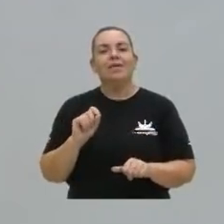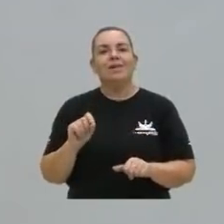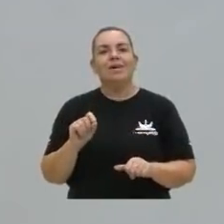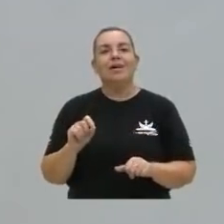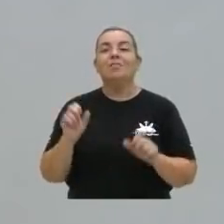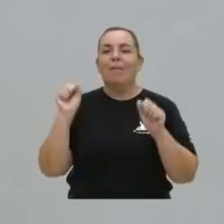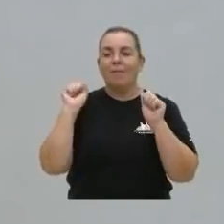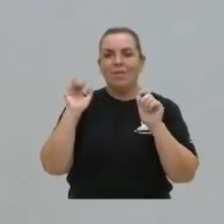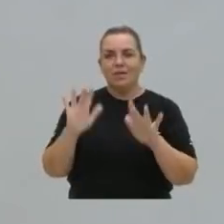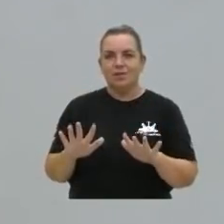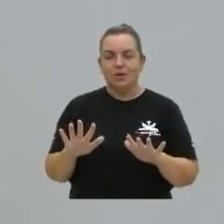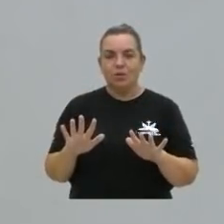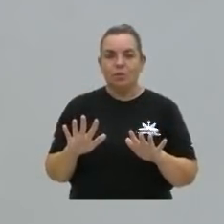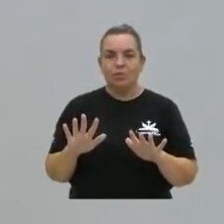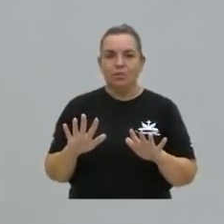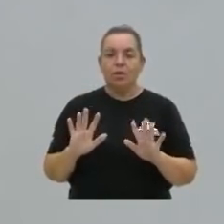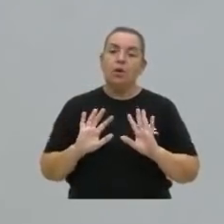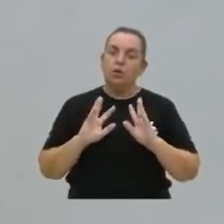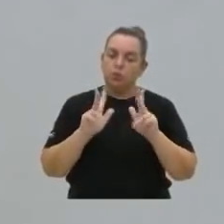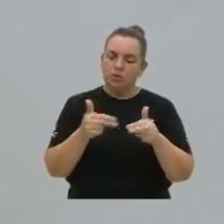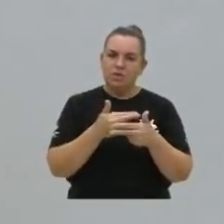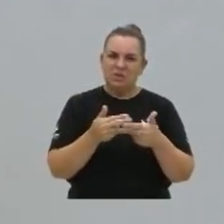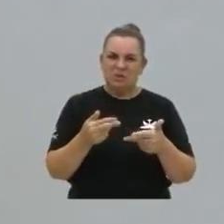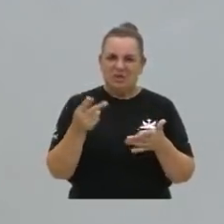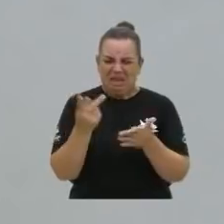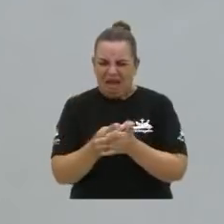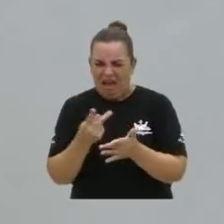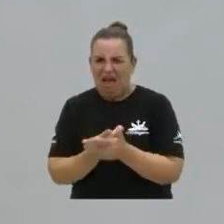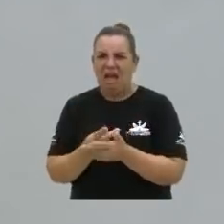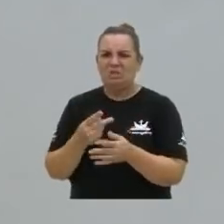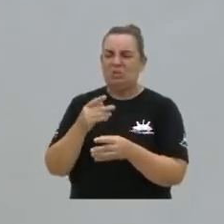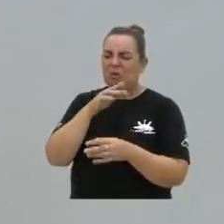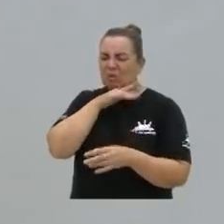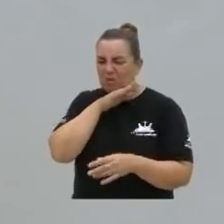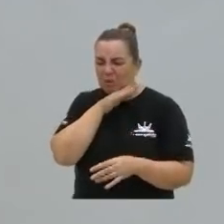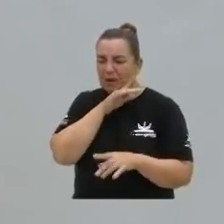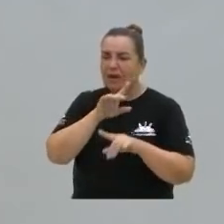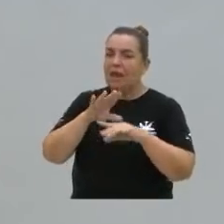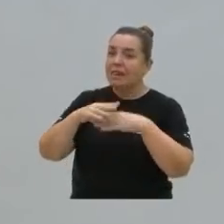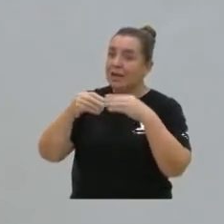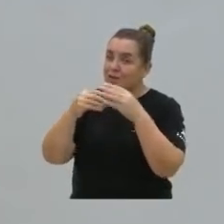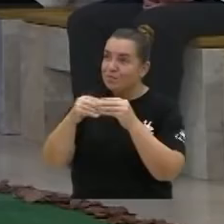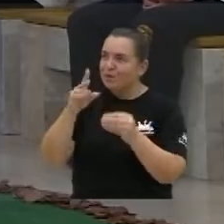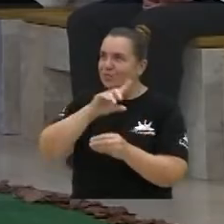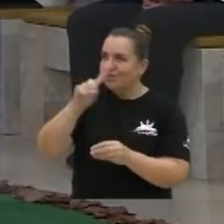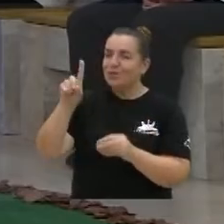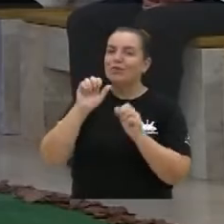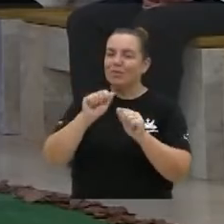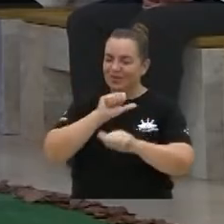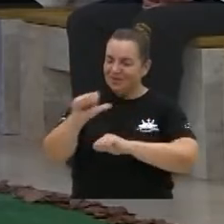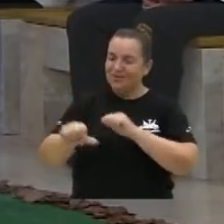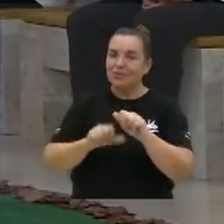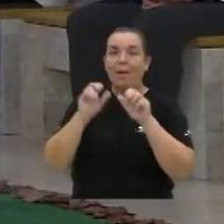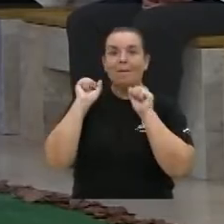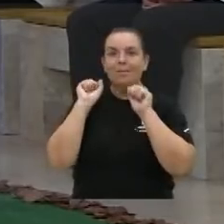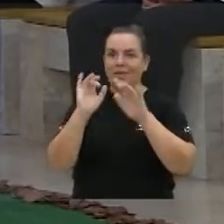numa bênção. Tudo que é um desastre na mão de Deus pode se transformar numa